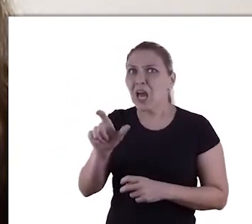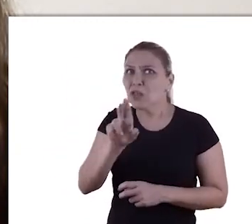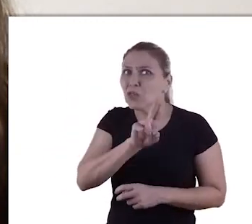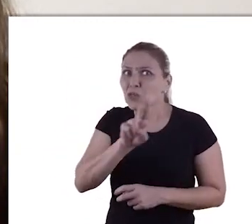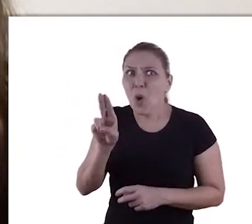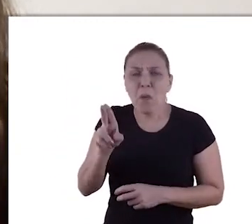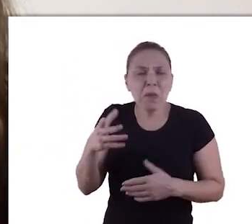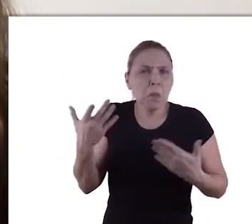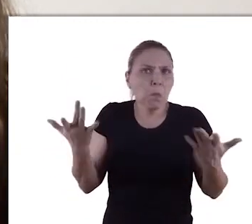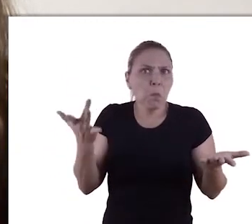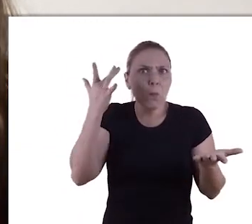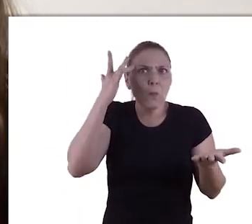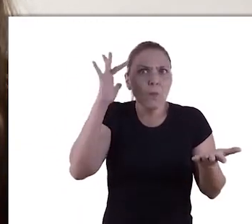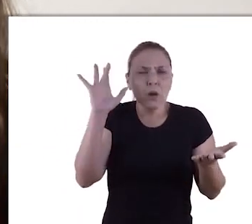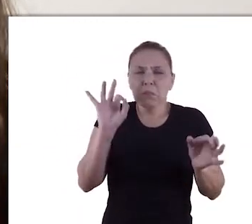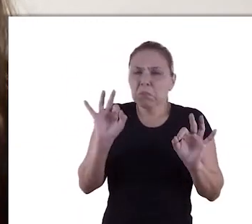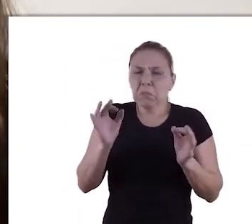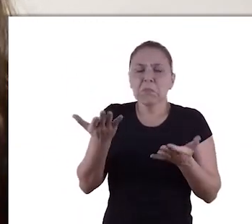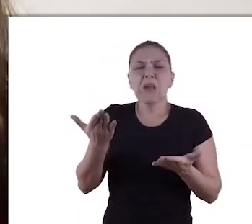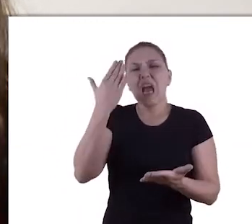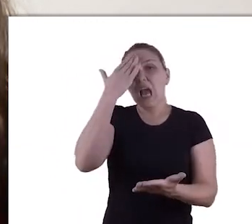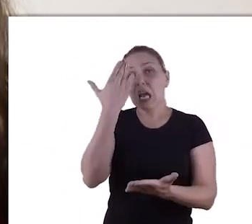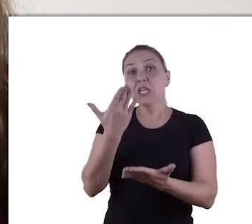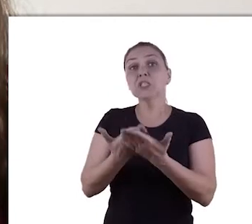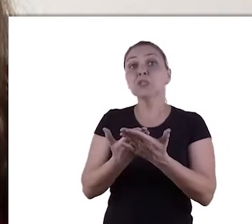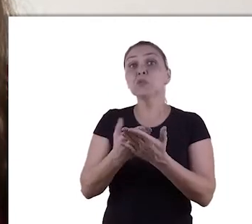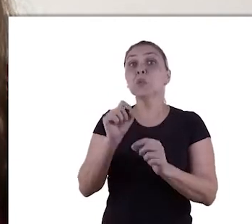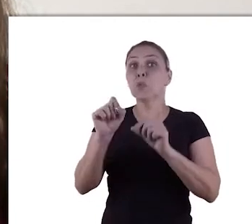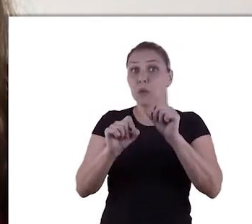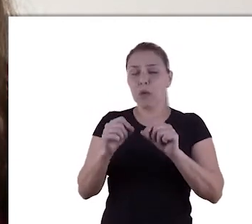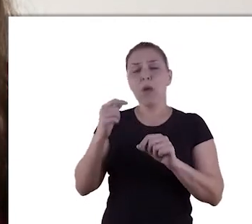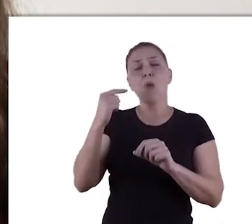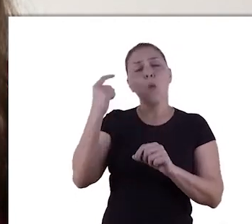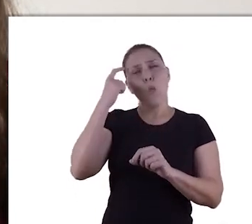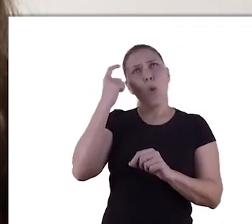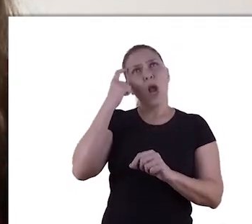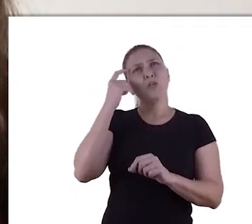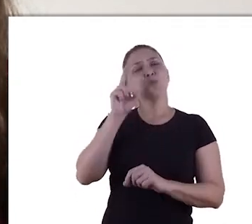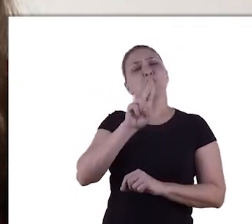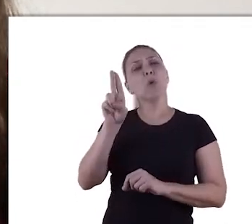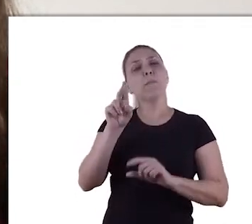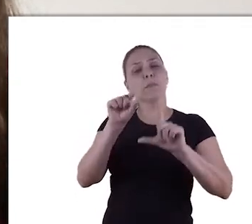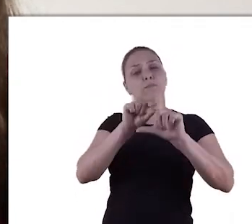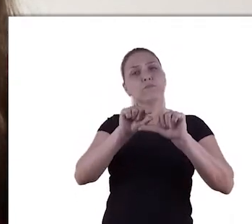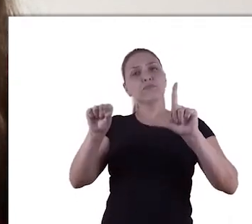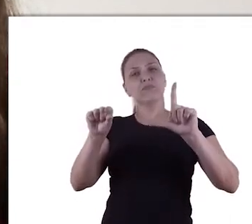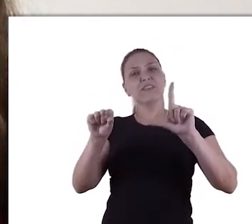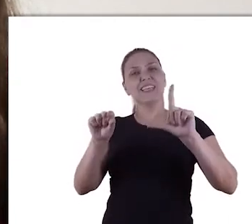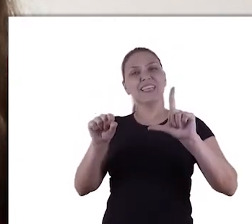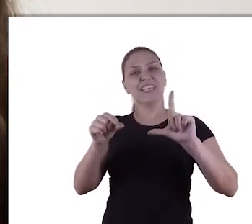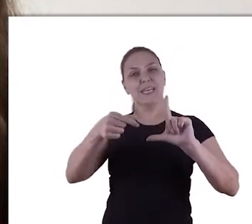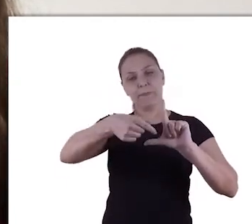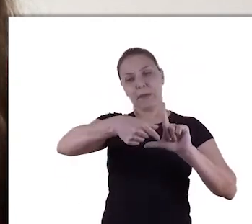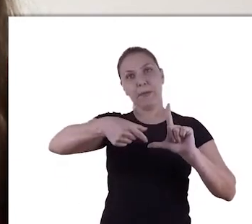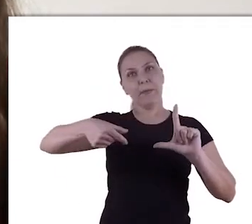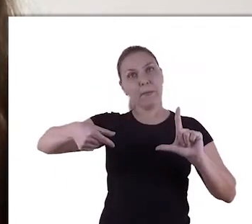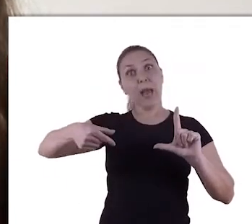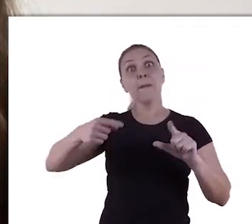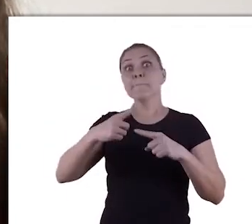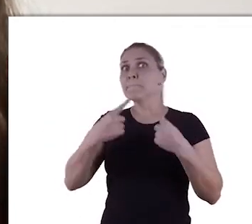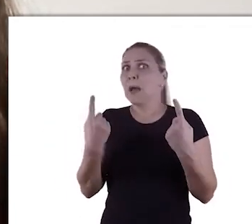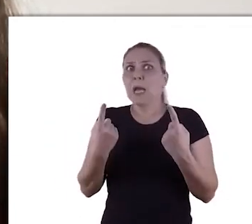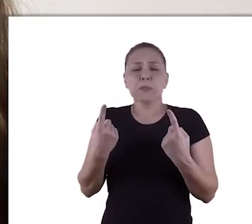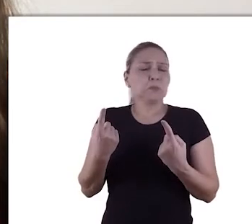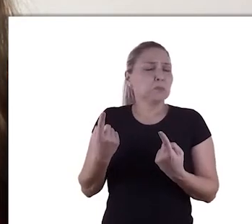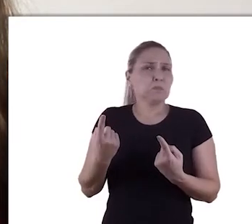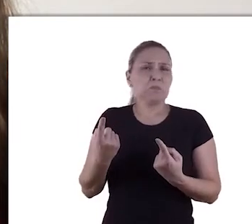nome dessas pessoas. Acredito que os nomes estavam escritos na tela, né?